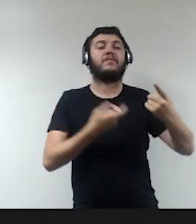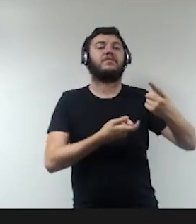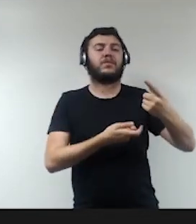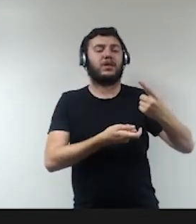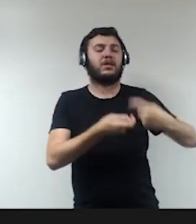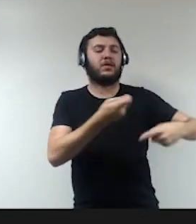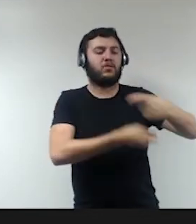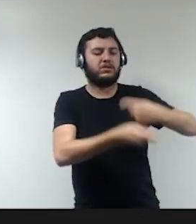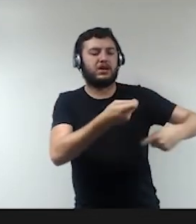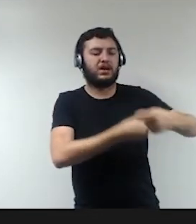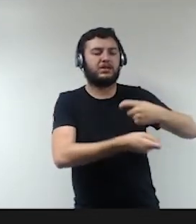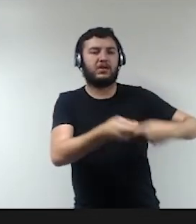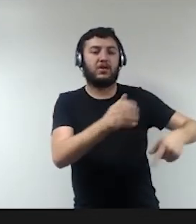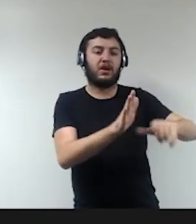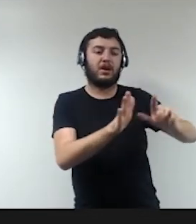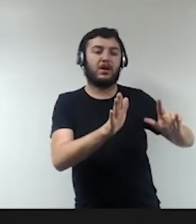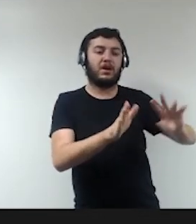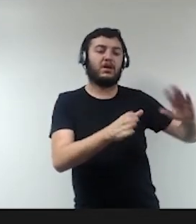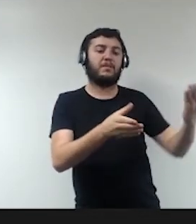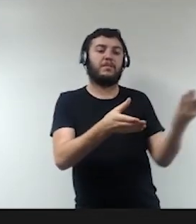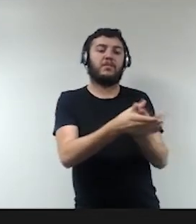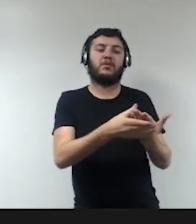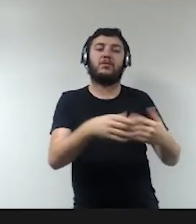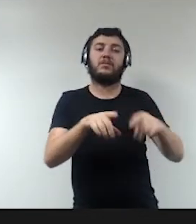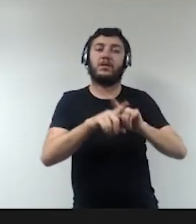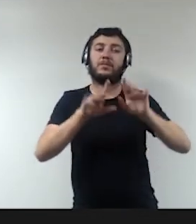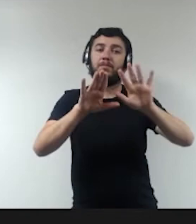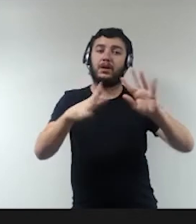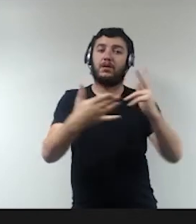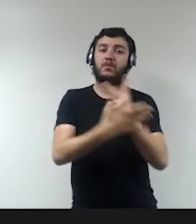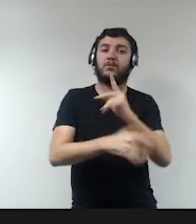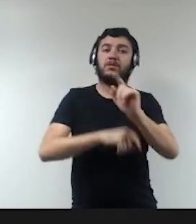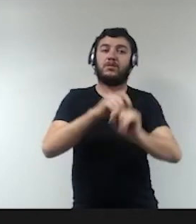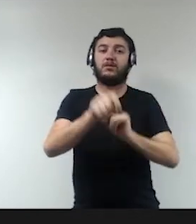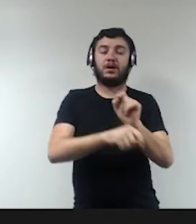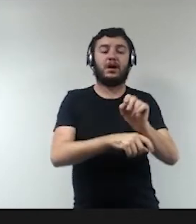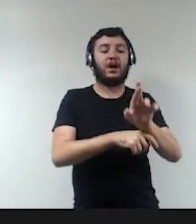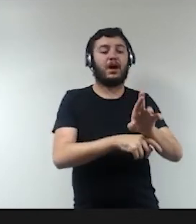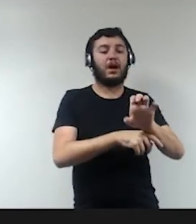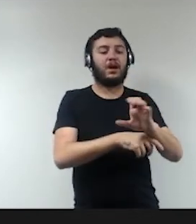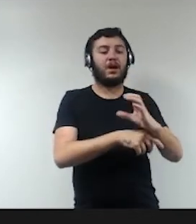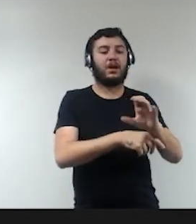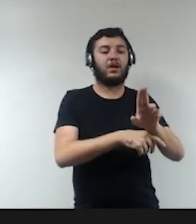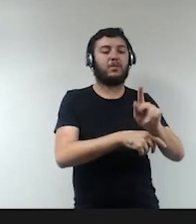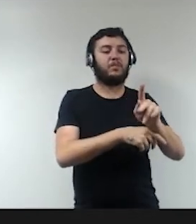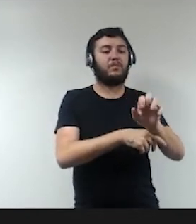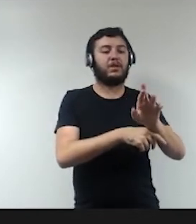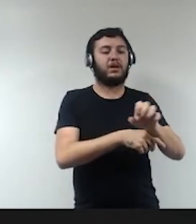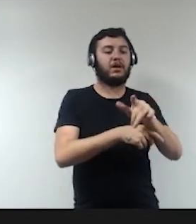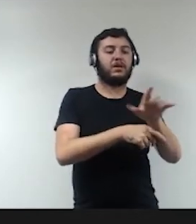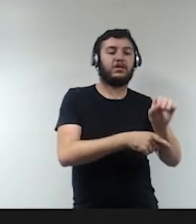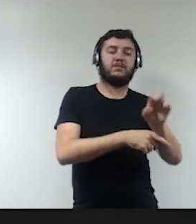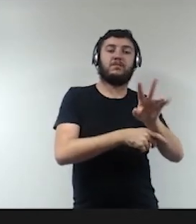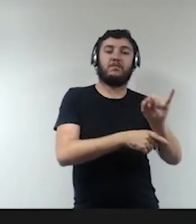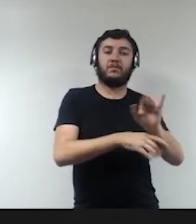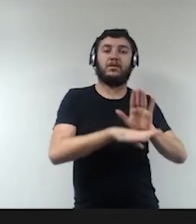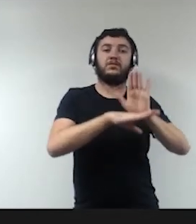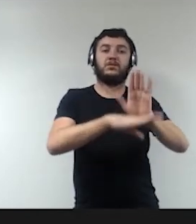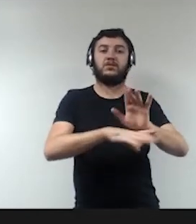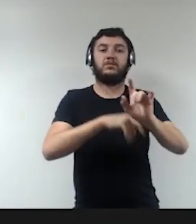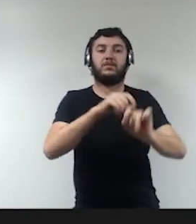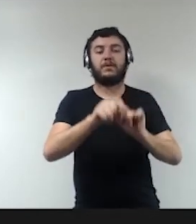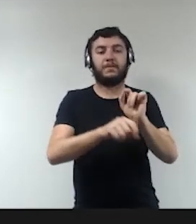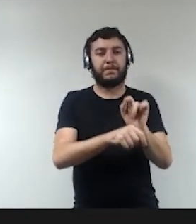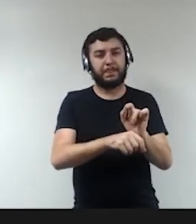processual, né? O que funciona bastante na recuperação é realmente dar o stay, mas a gente não pode